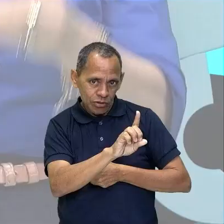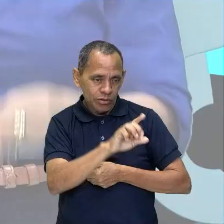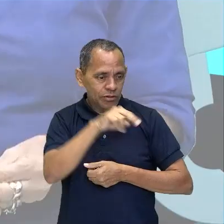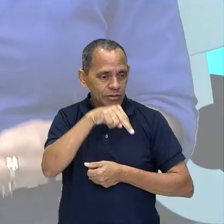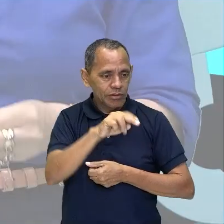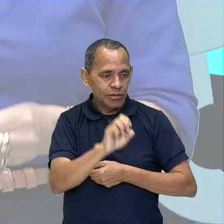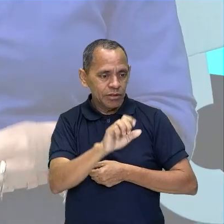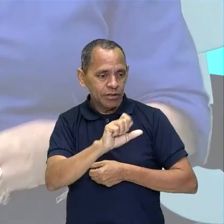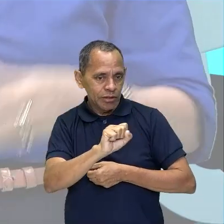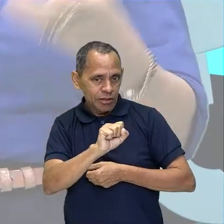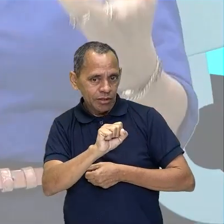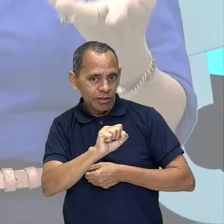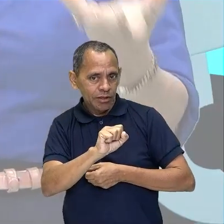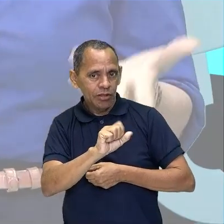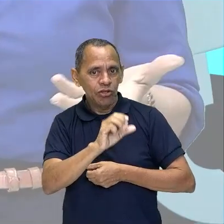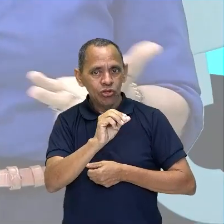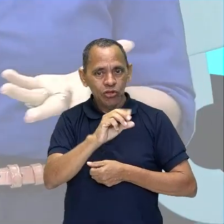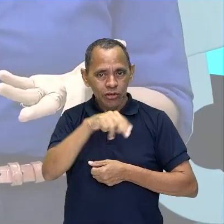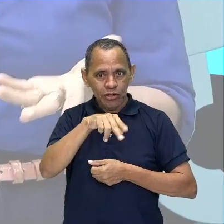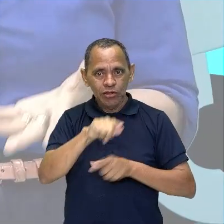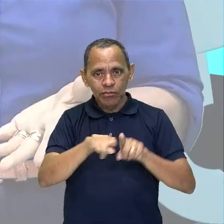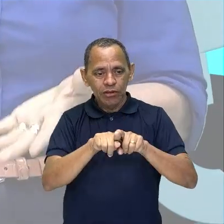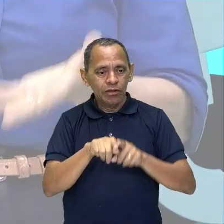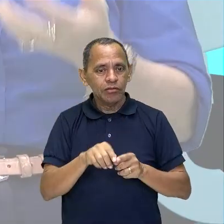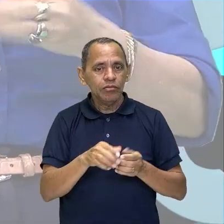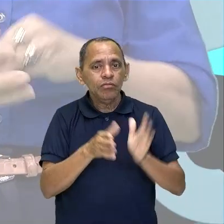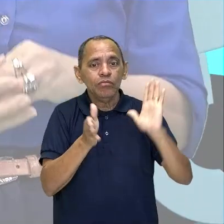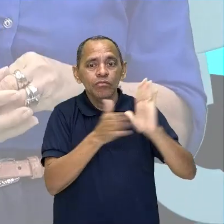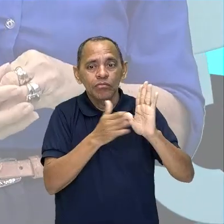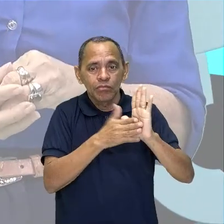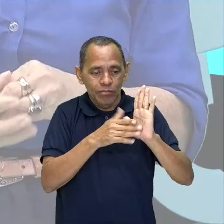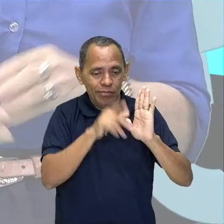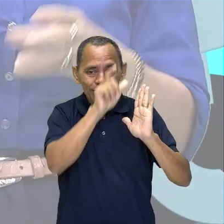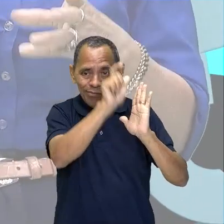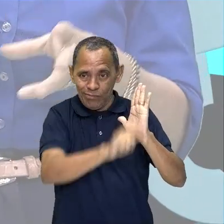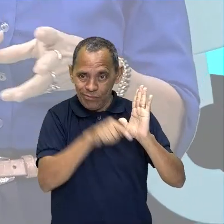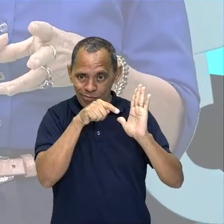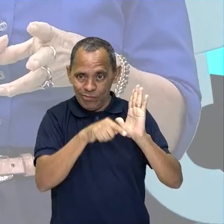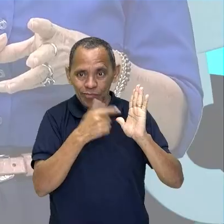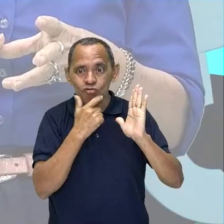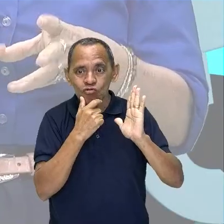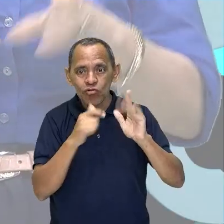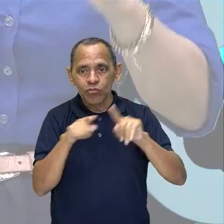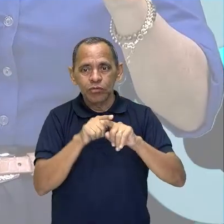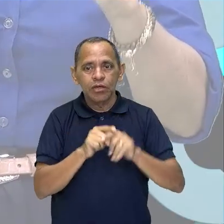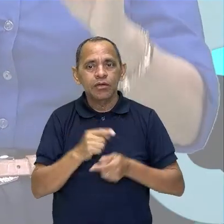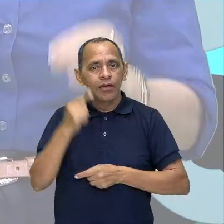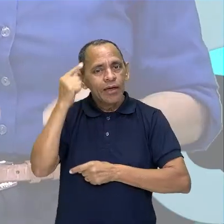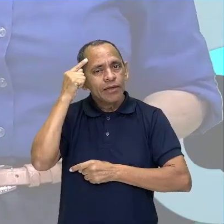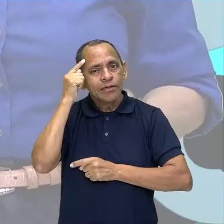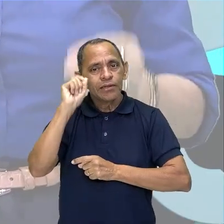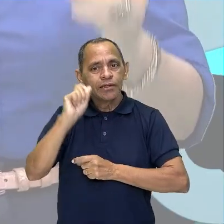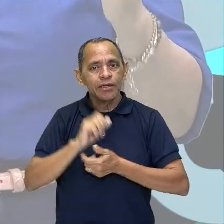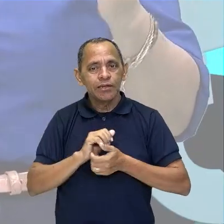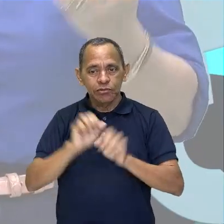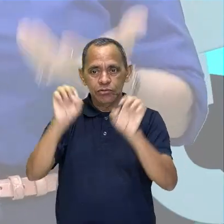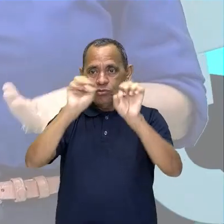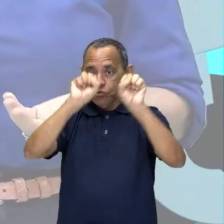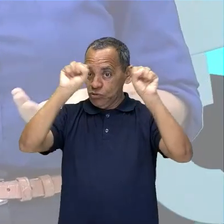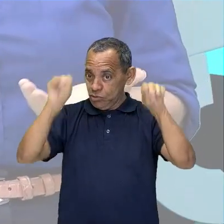foi proposto, então, por Ted Nelson, e ele propôs a ideia de um sistema